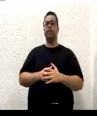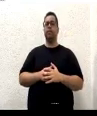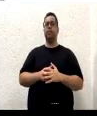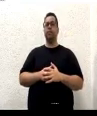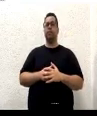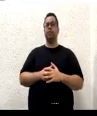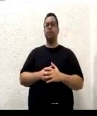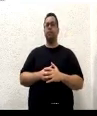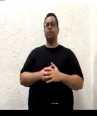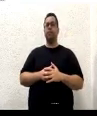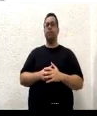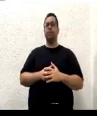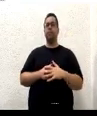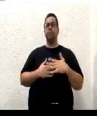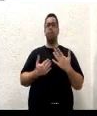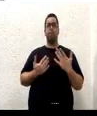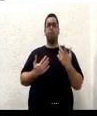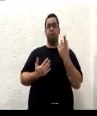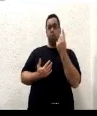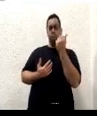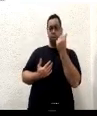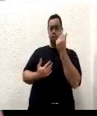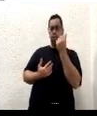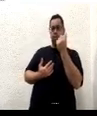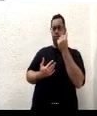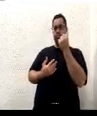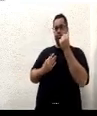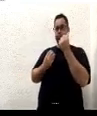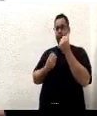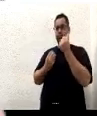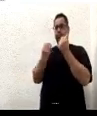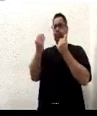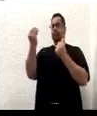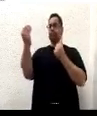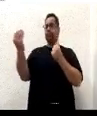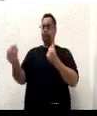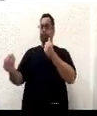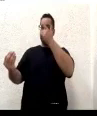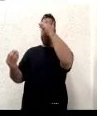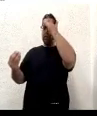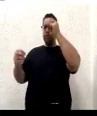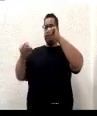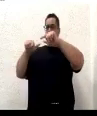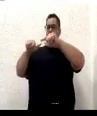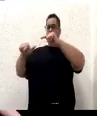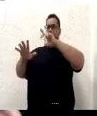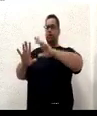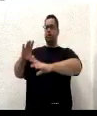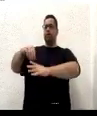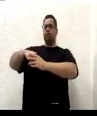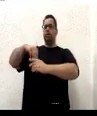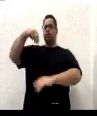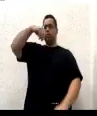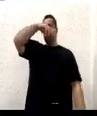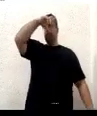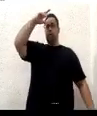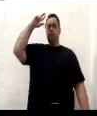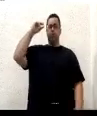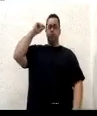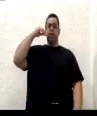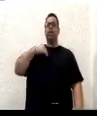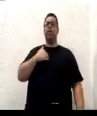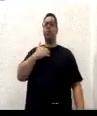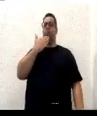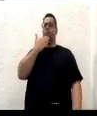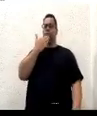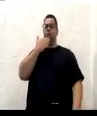do funcionalismo público, a inflação, né, que a turma fala de dissídio aí, que é o repasse da inflação, pedindo aí pelo